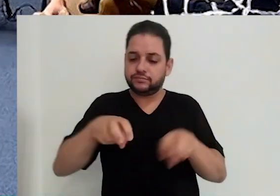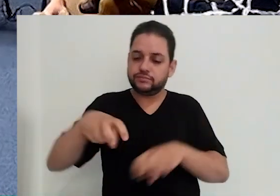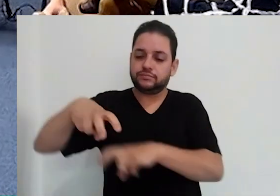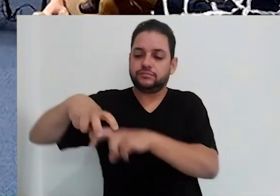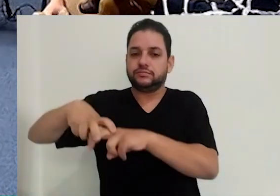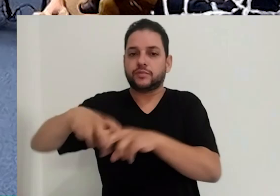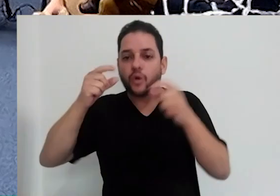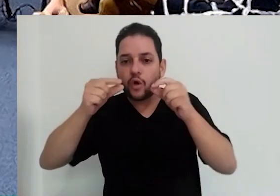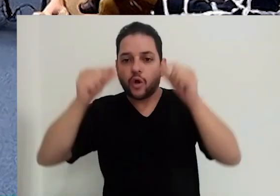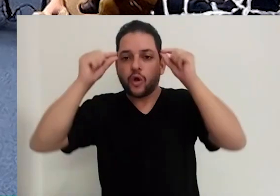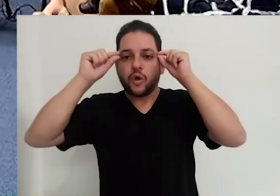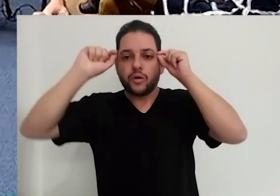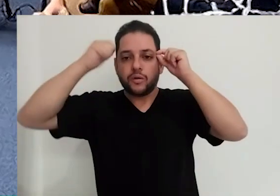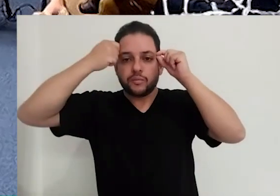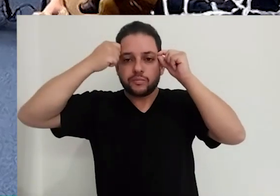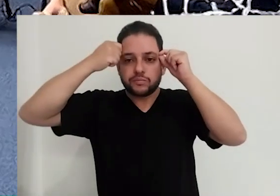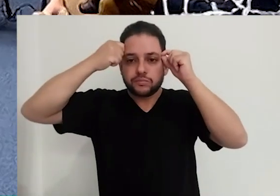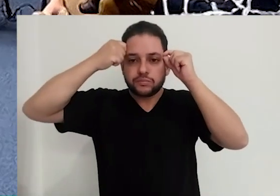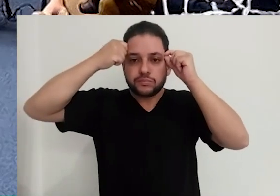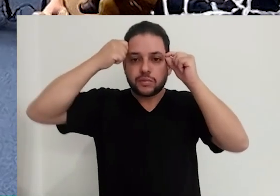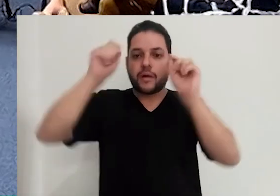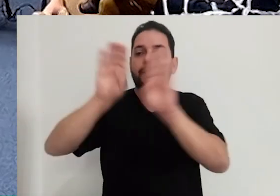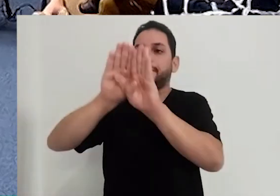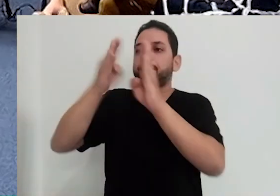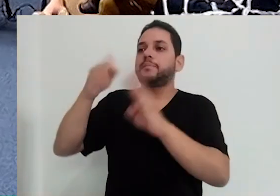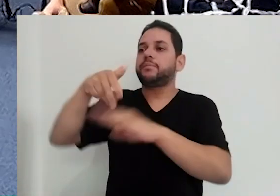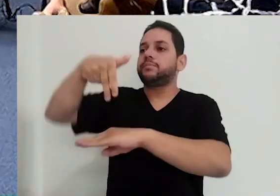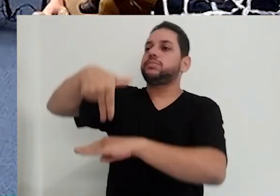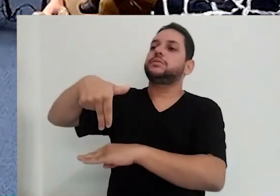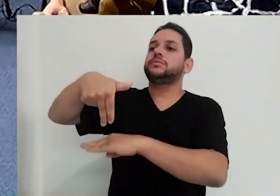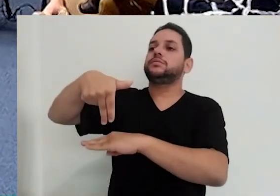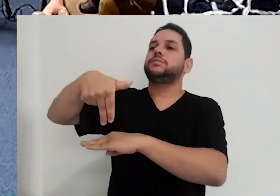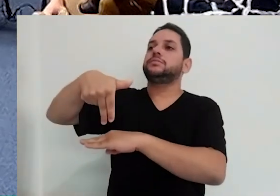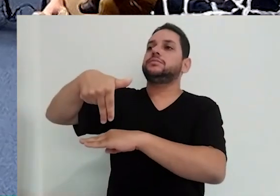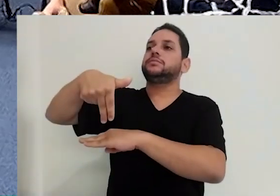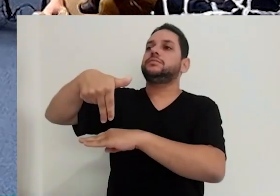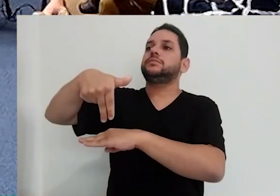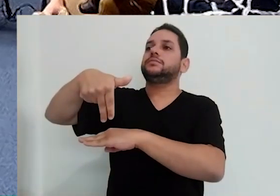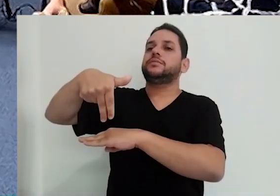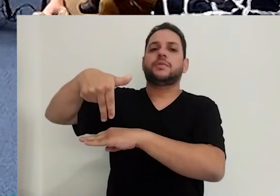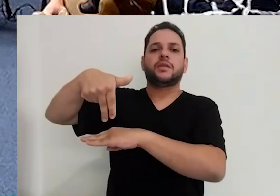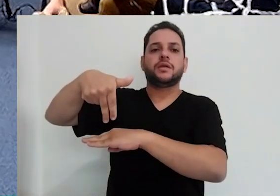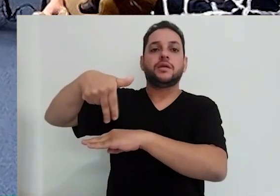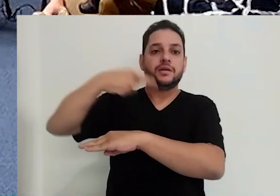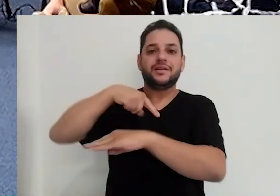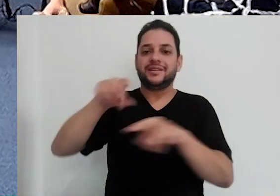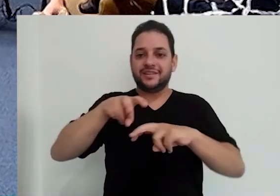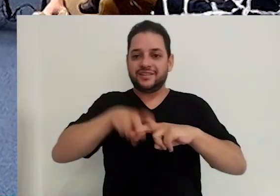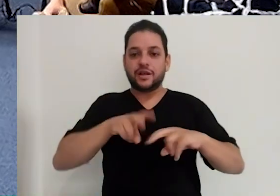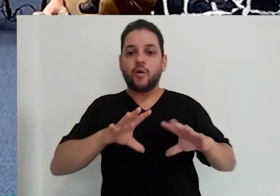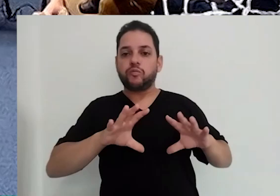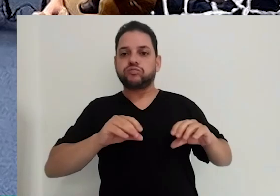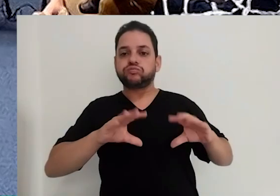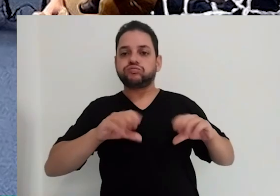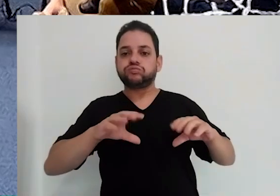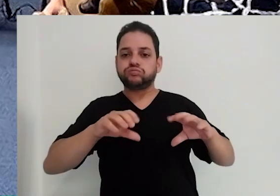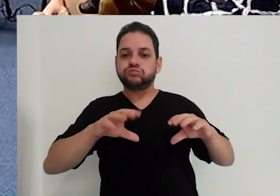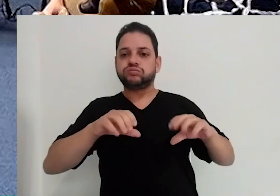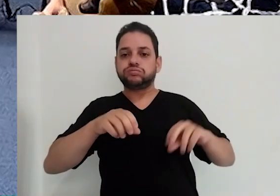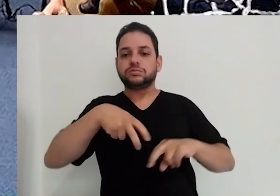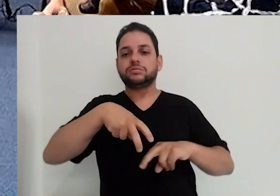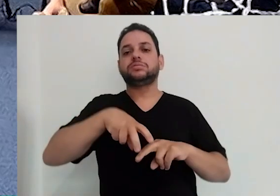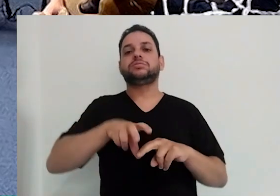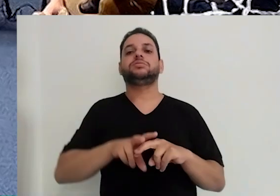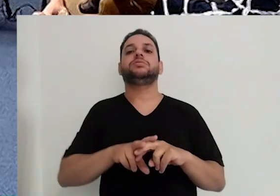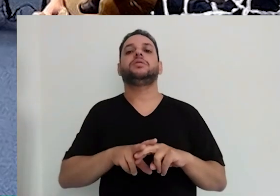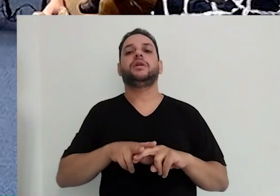virado pra porta do apartamento sem querer sentar eram sabe aquelas poltronas bem fofona que quando você senta Você tem uma certa dificuldade de levantar